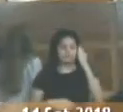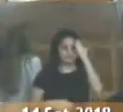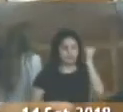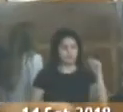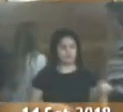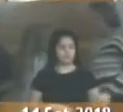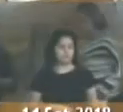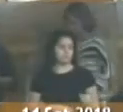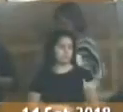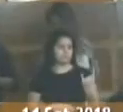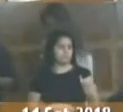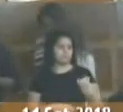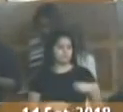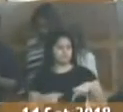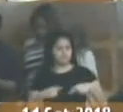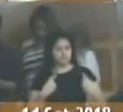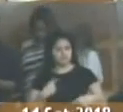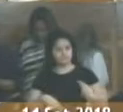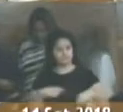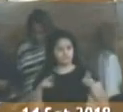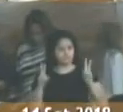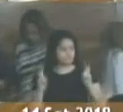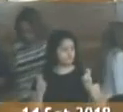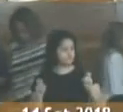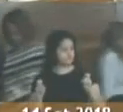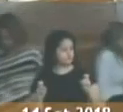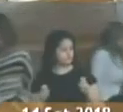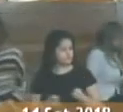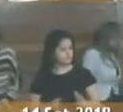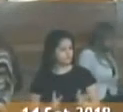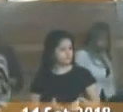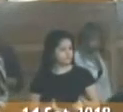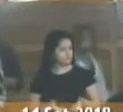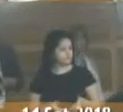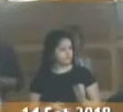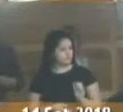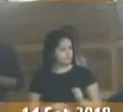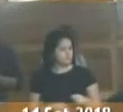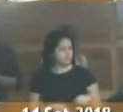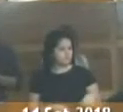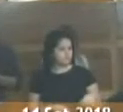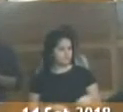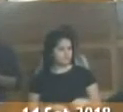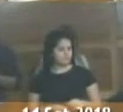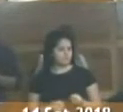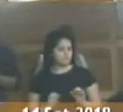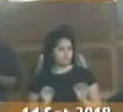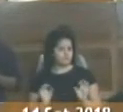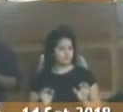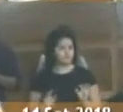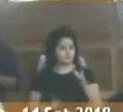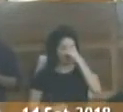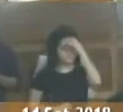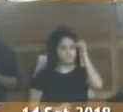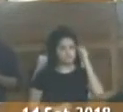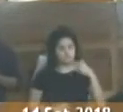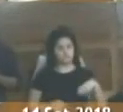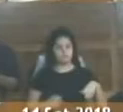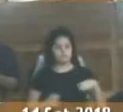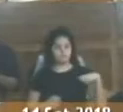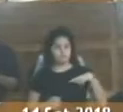importância desse tema, principalmente para quem mora na Baía de Ilha Grande.